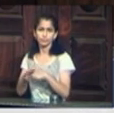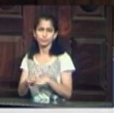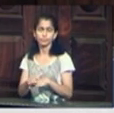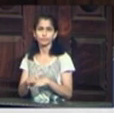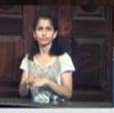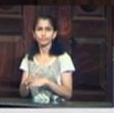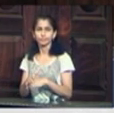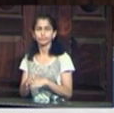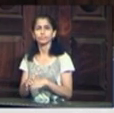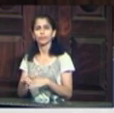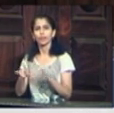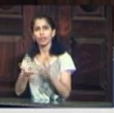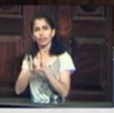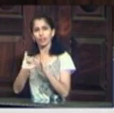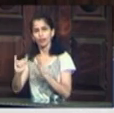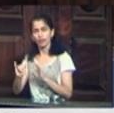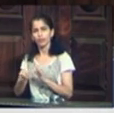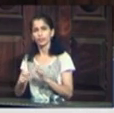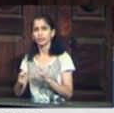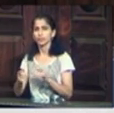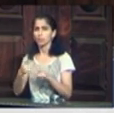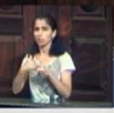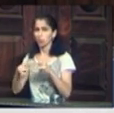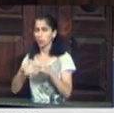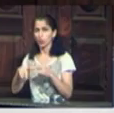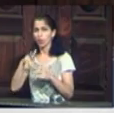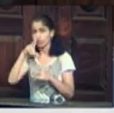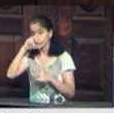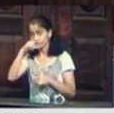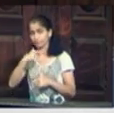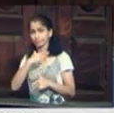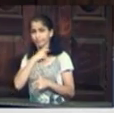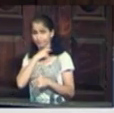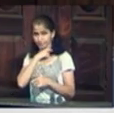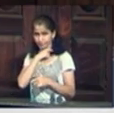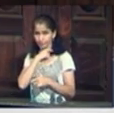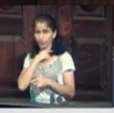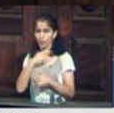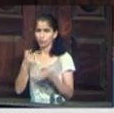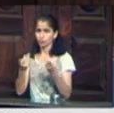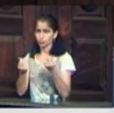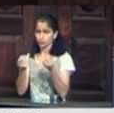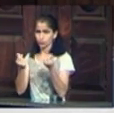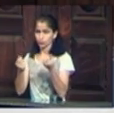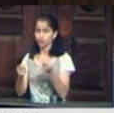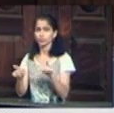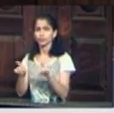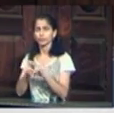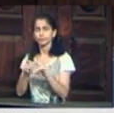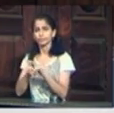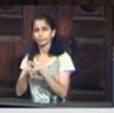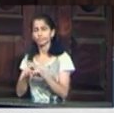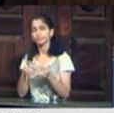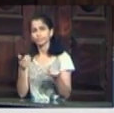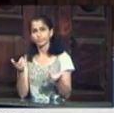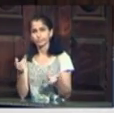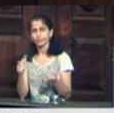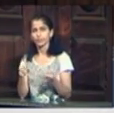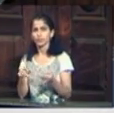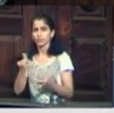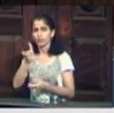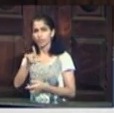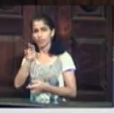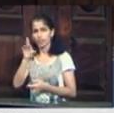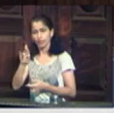lei de calamidade financeira, que foi um pedido para que os limites da lei de responsabilidade